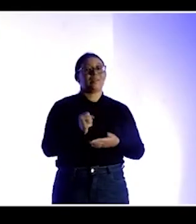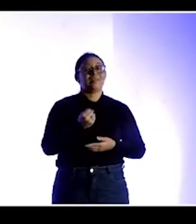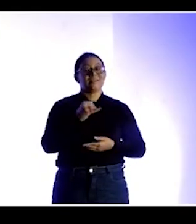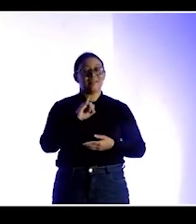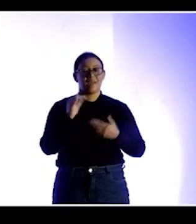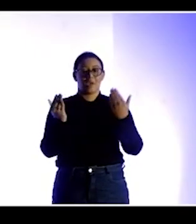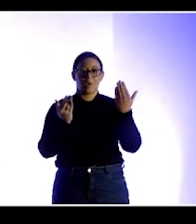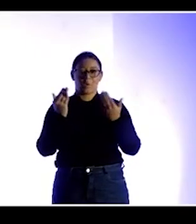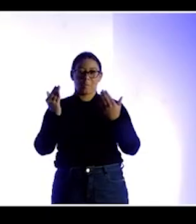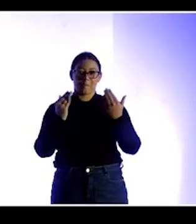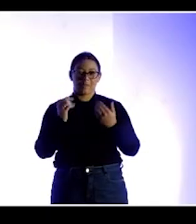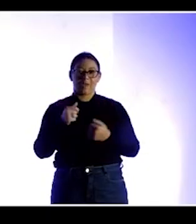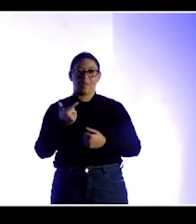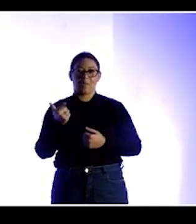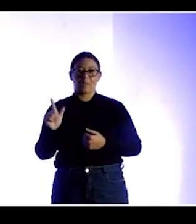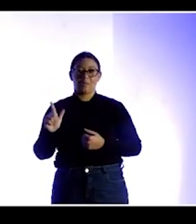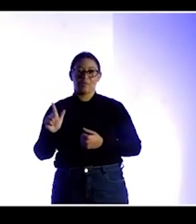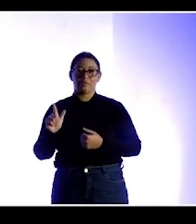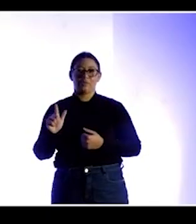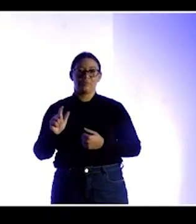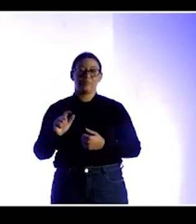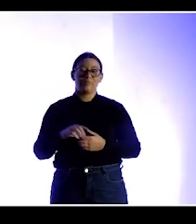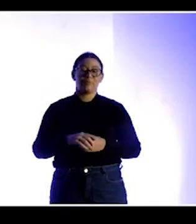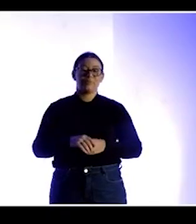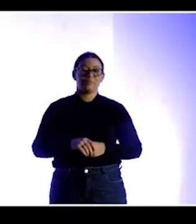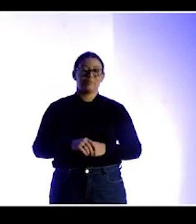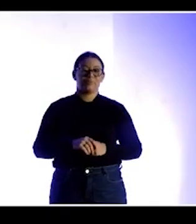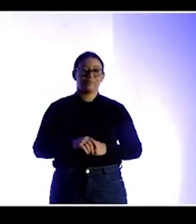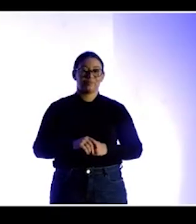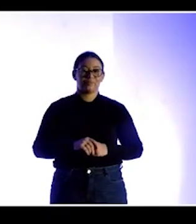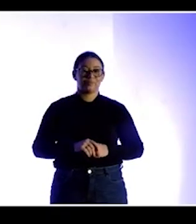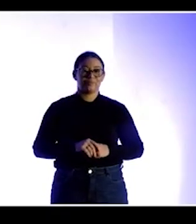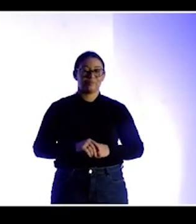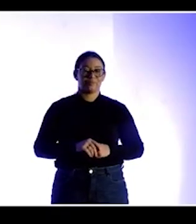o hidrogênio de fonte poluente. Esse é um problema.